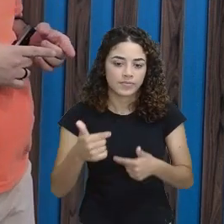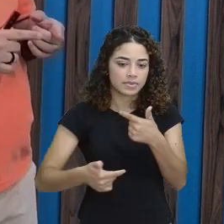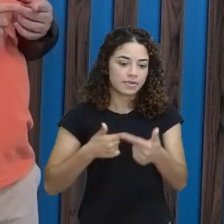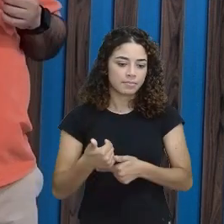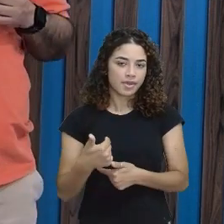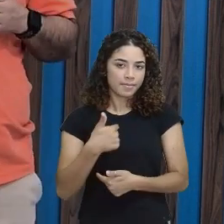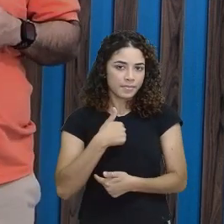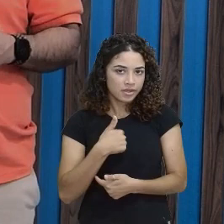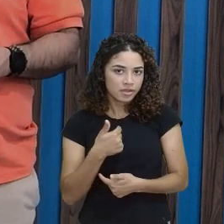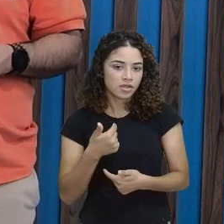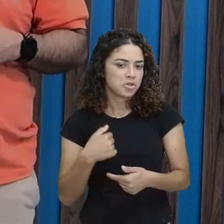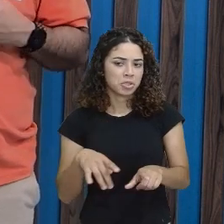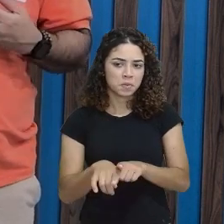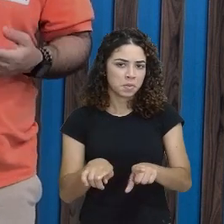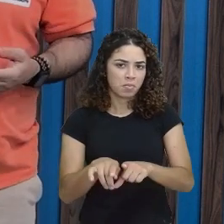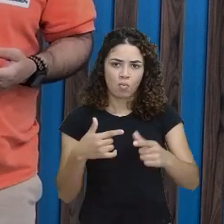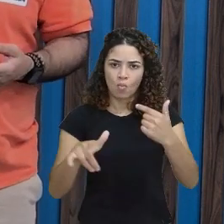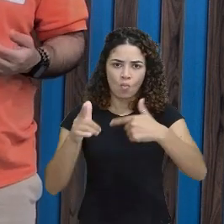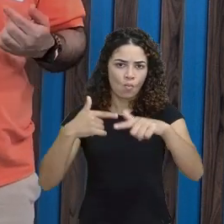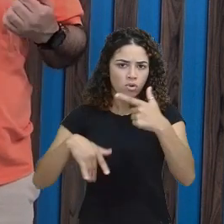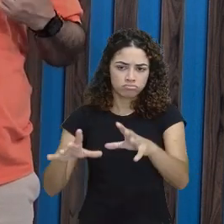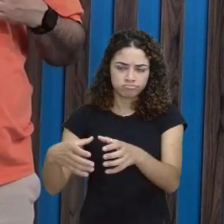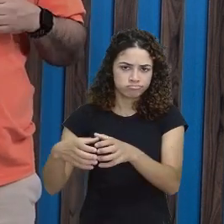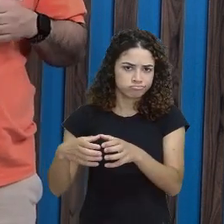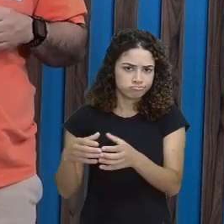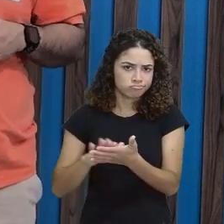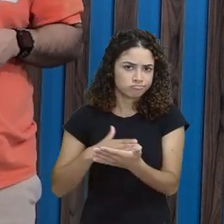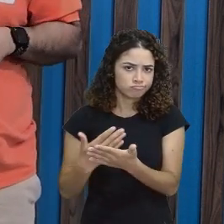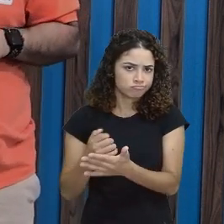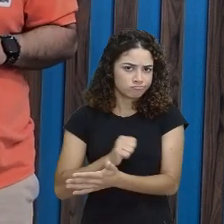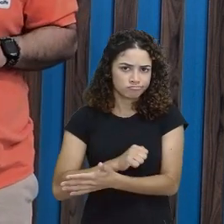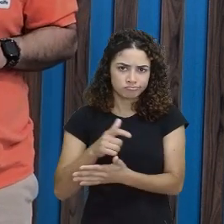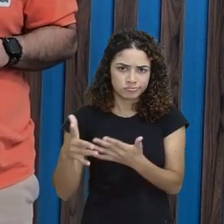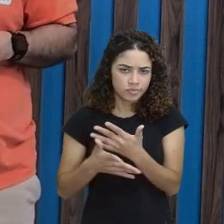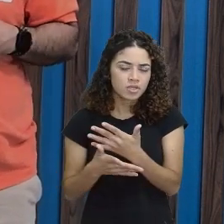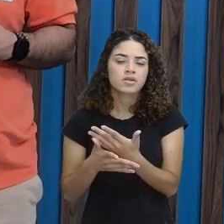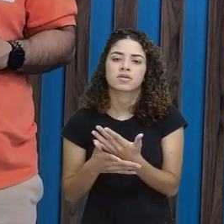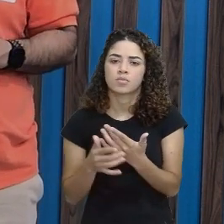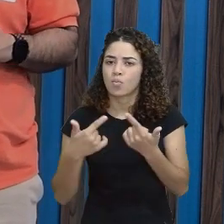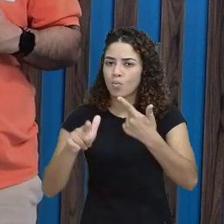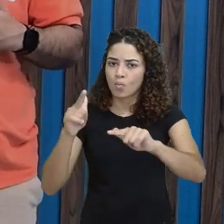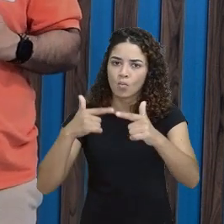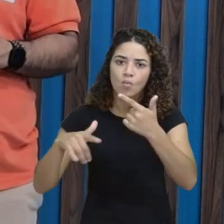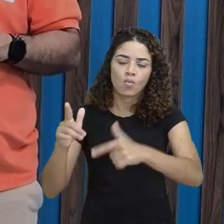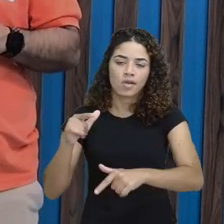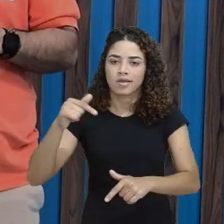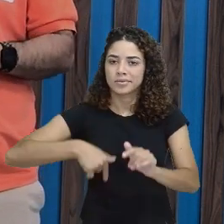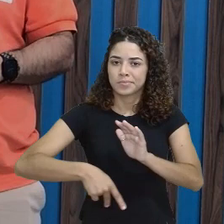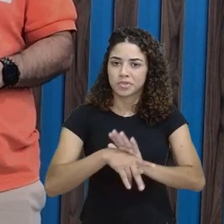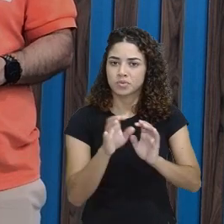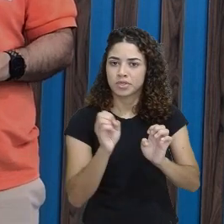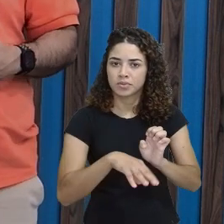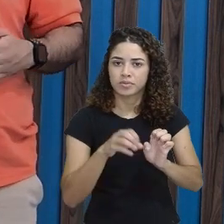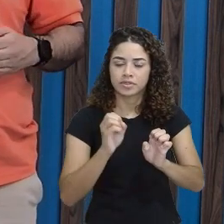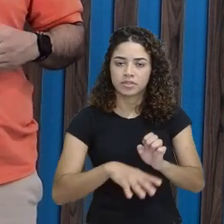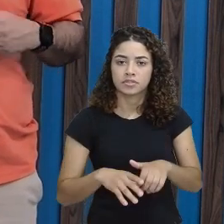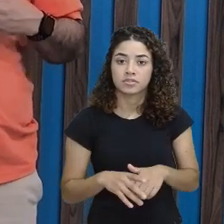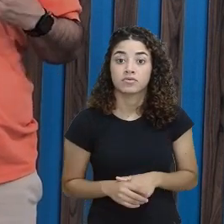Kelly e das demais colegas, né, e dos demais colegas intérpretes aqui do Educa